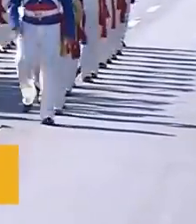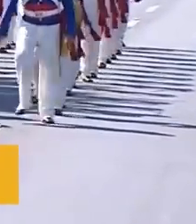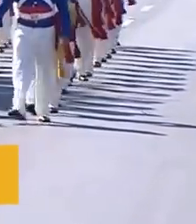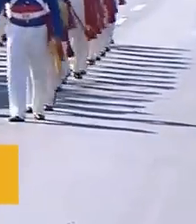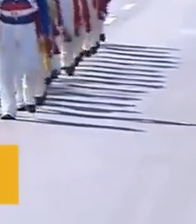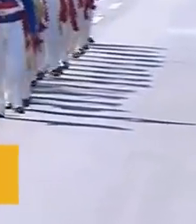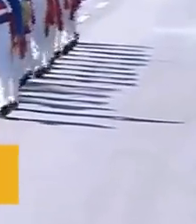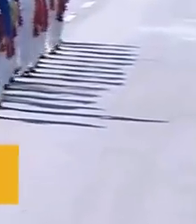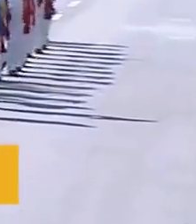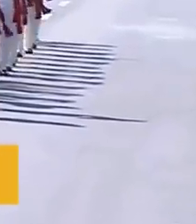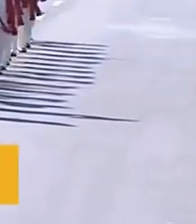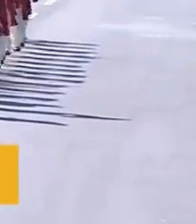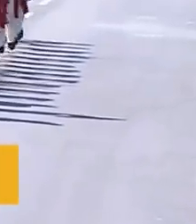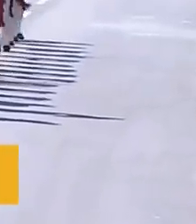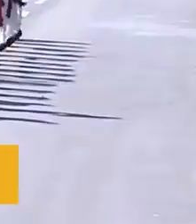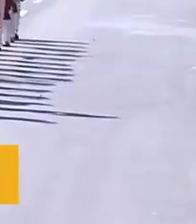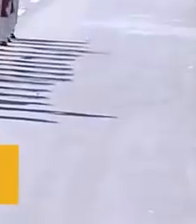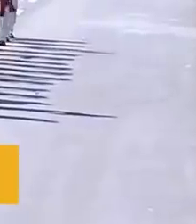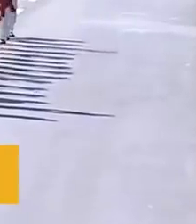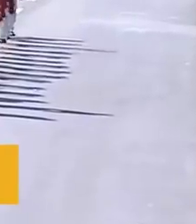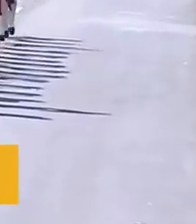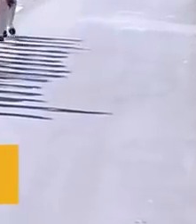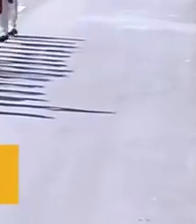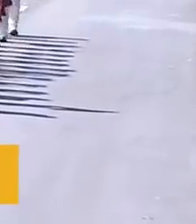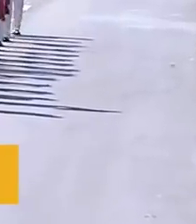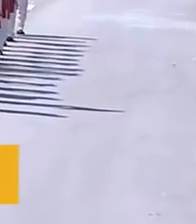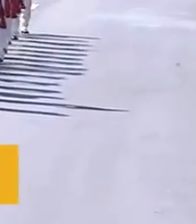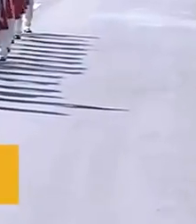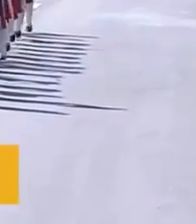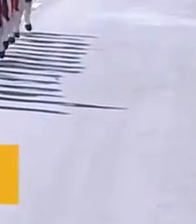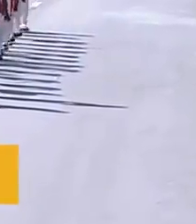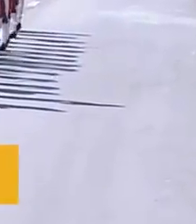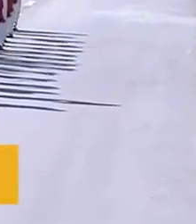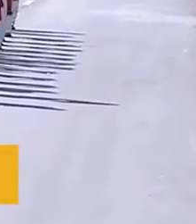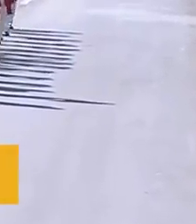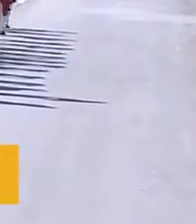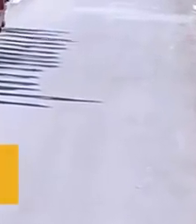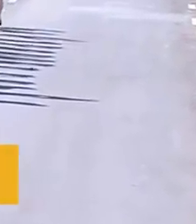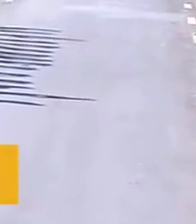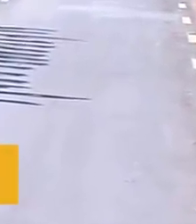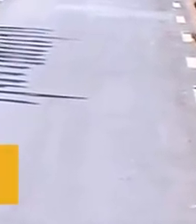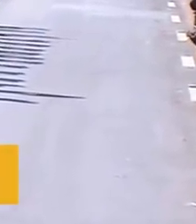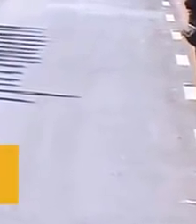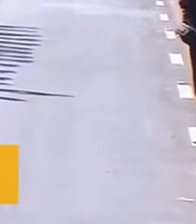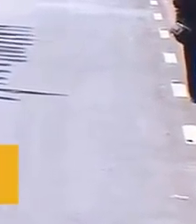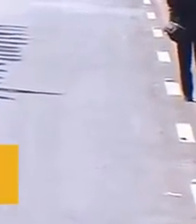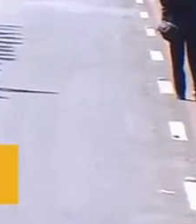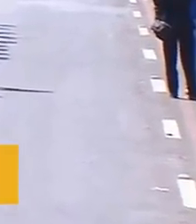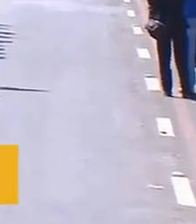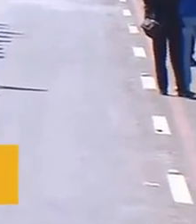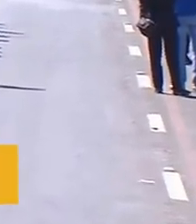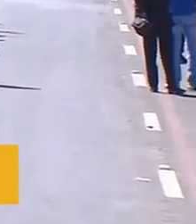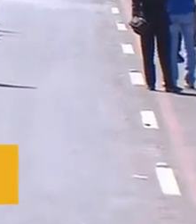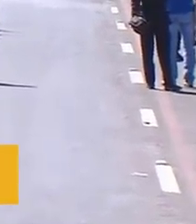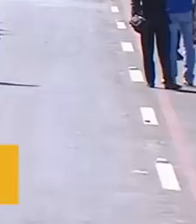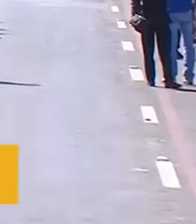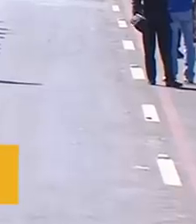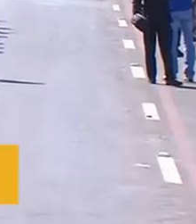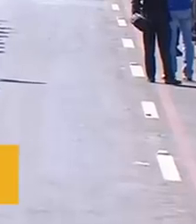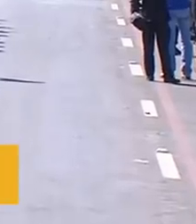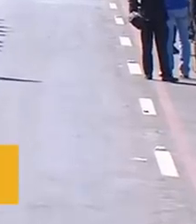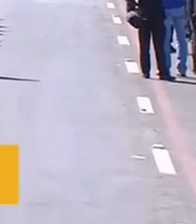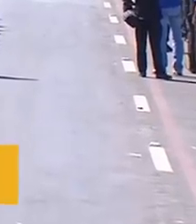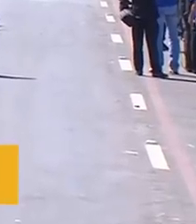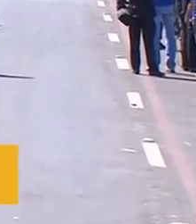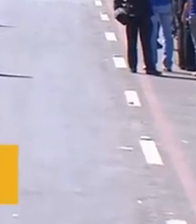O grupamento de desfile do Exército é uma amostra dos homens e mulheres que tem como lema o braço forte